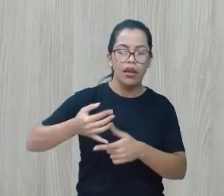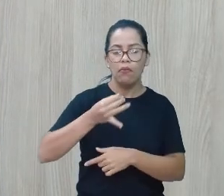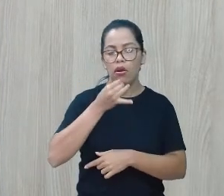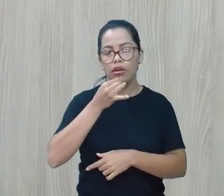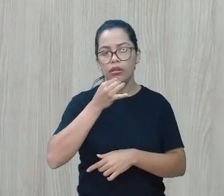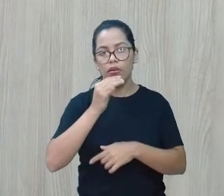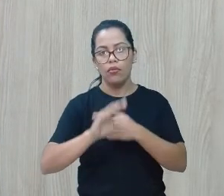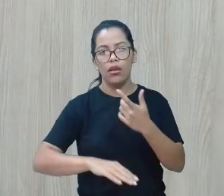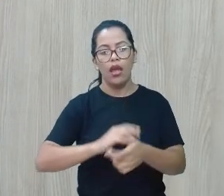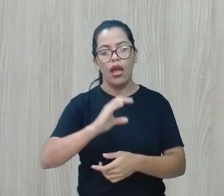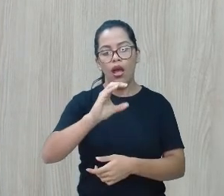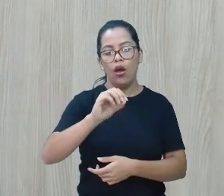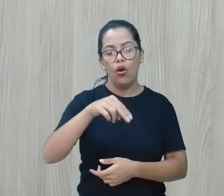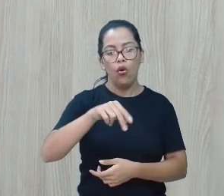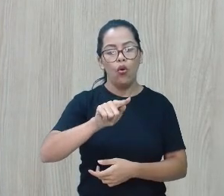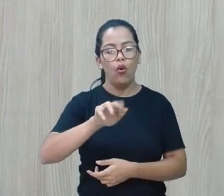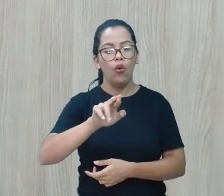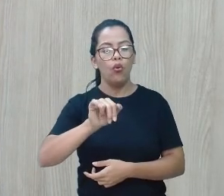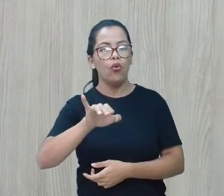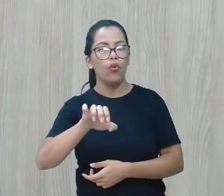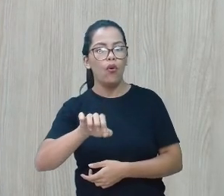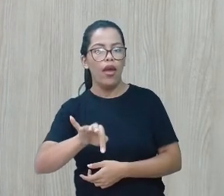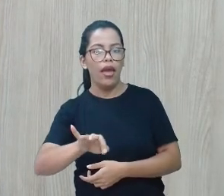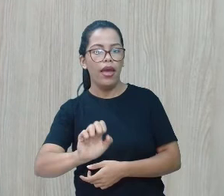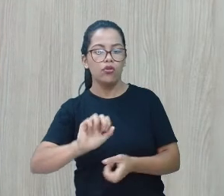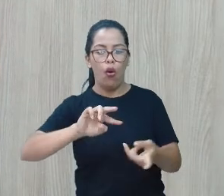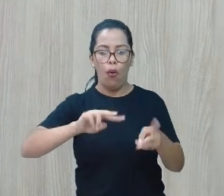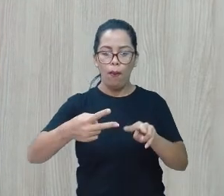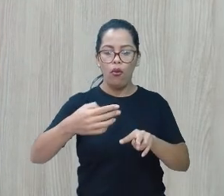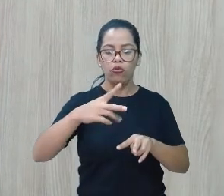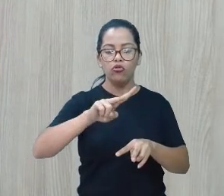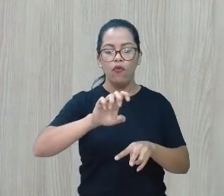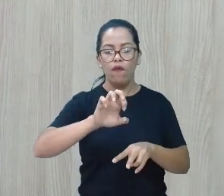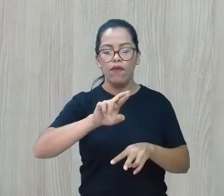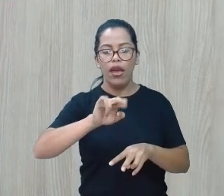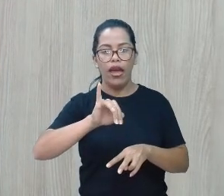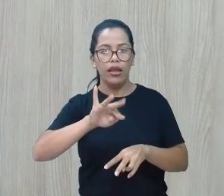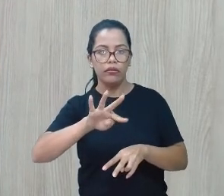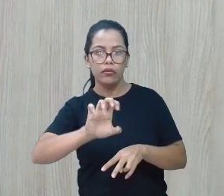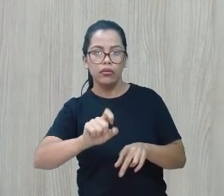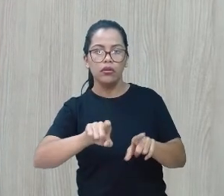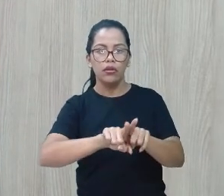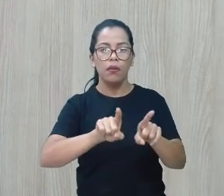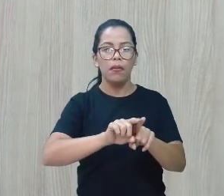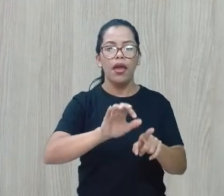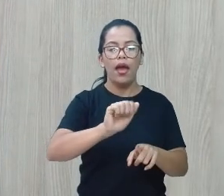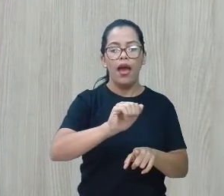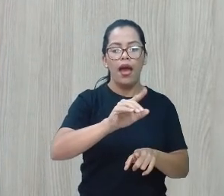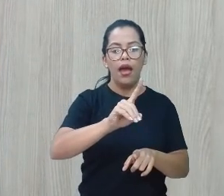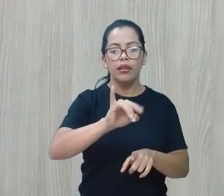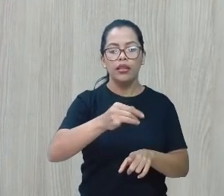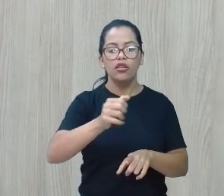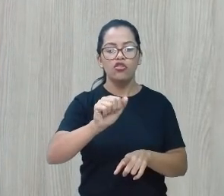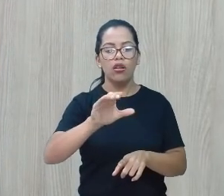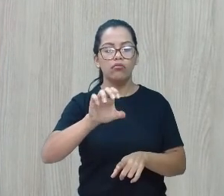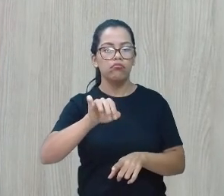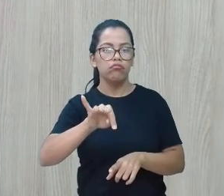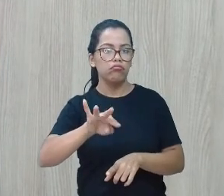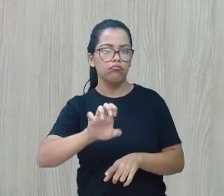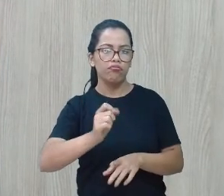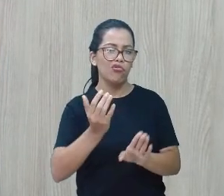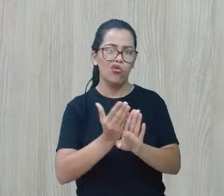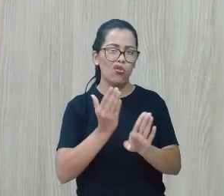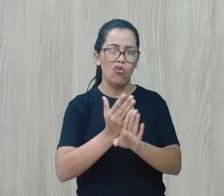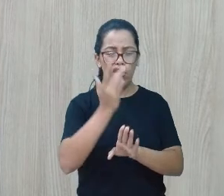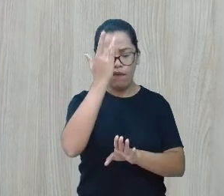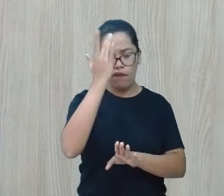exemplo, congruente, oposto pelo vértice, adjacente. Então, são nomes assim que você não encontra com muita facilidade no